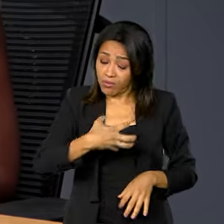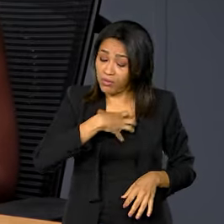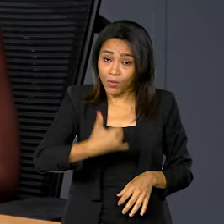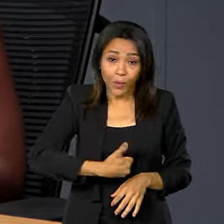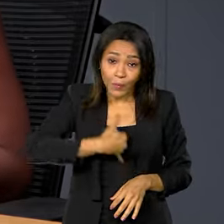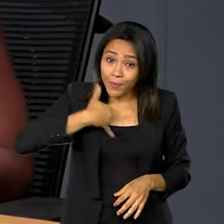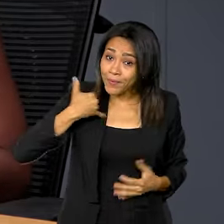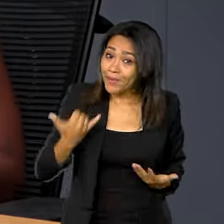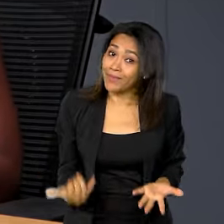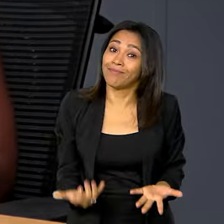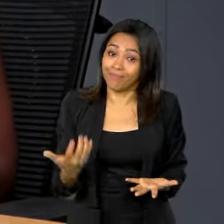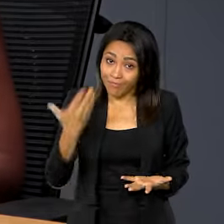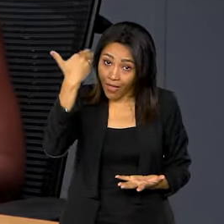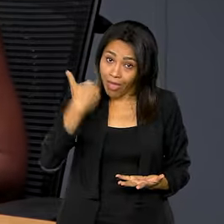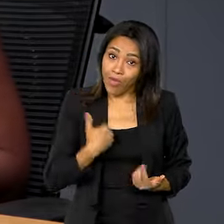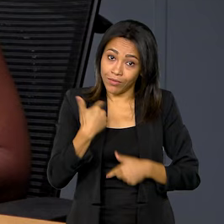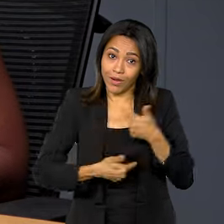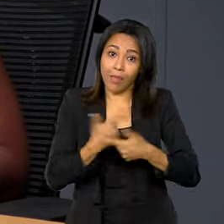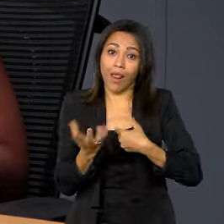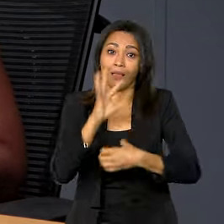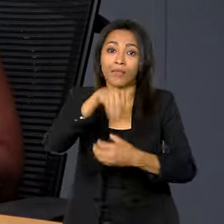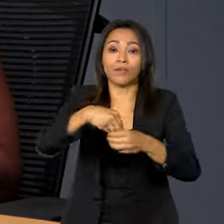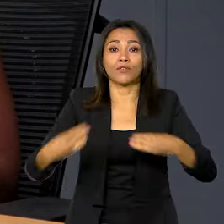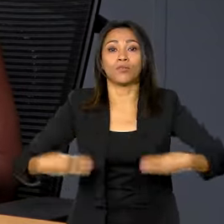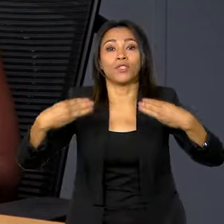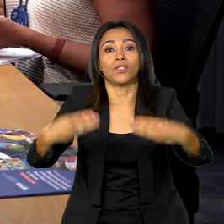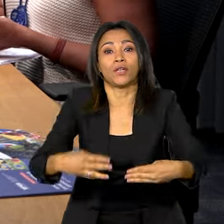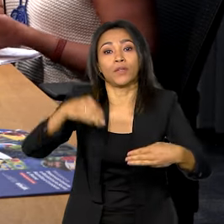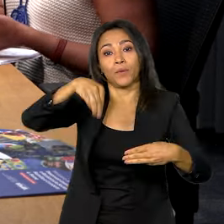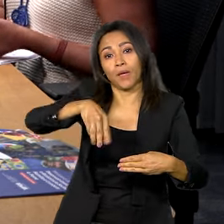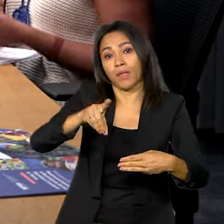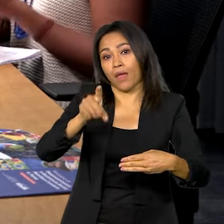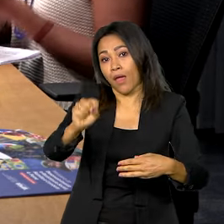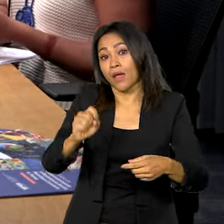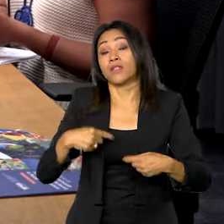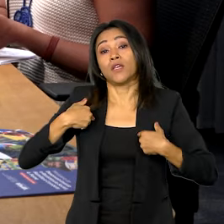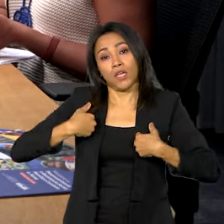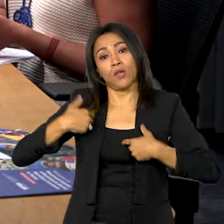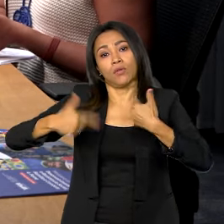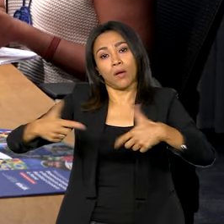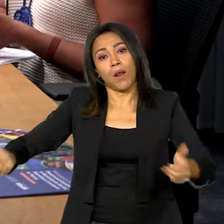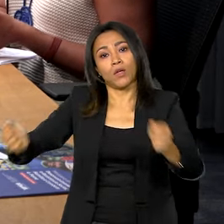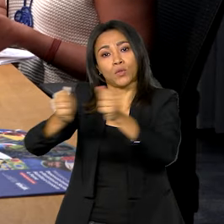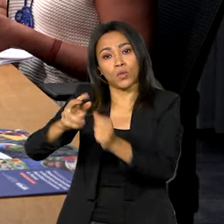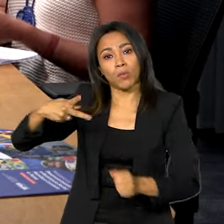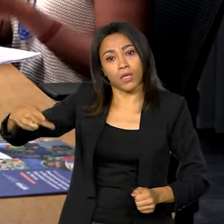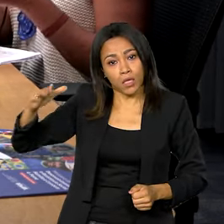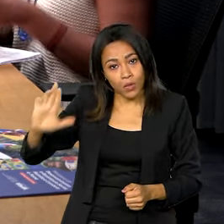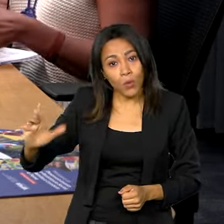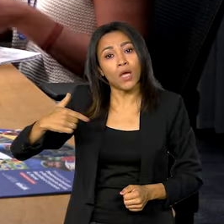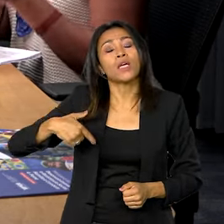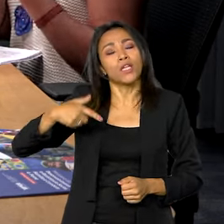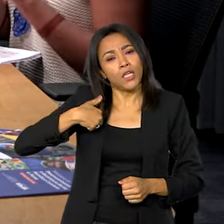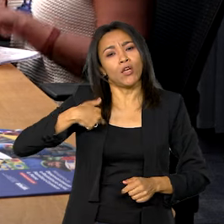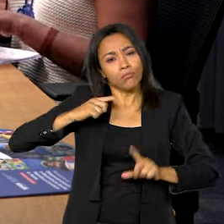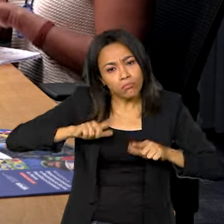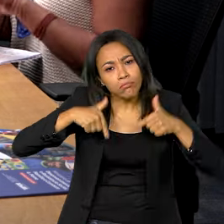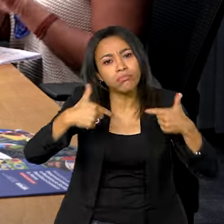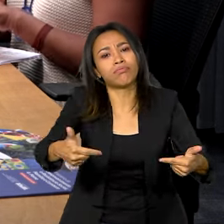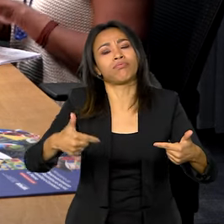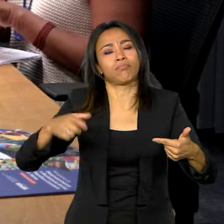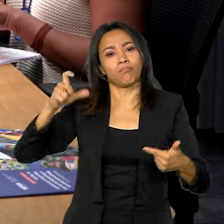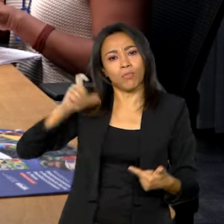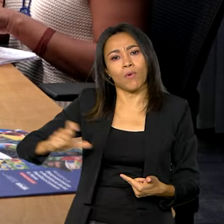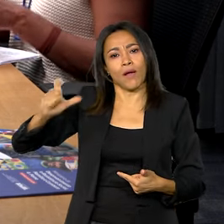muito orgulho de trabalhar no MDS de trabalhar no governo Lula de estar dentro do programa Bolsa Família porque eu sei e eu